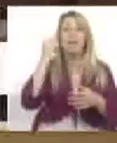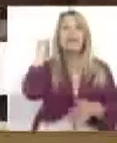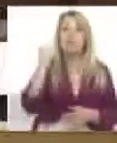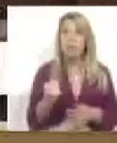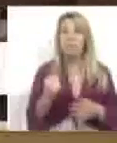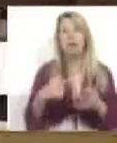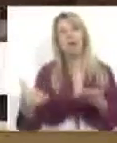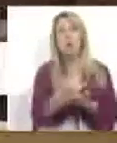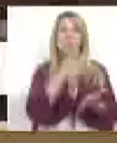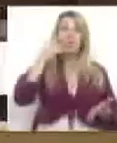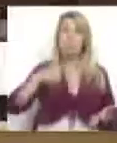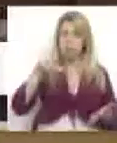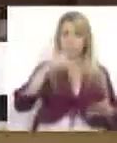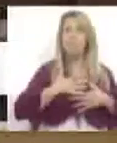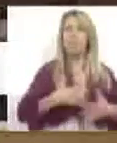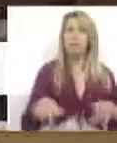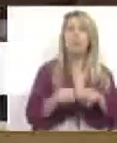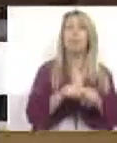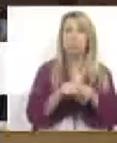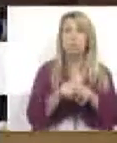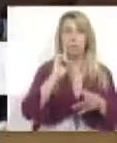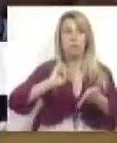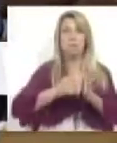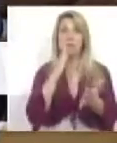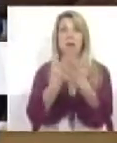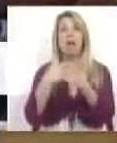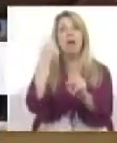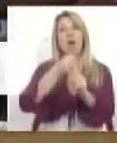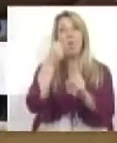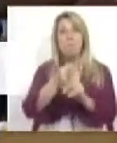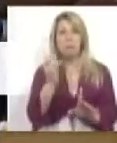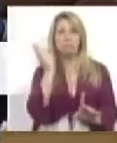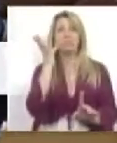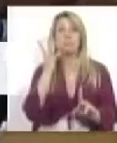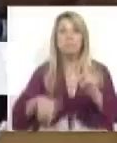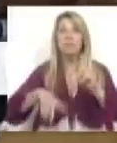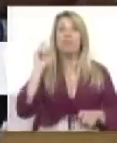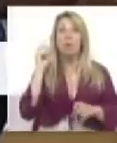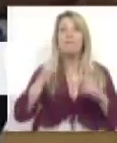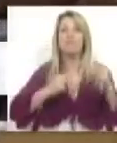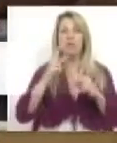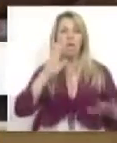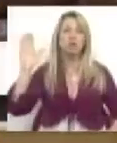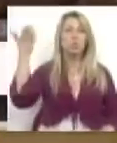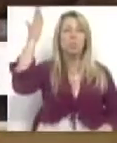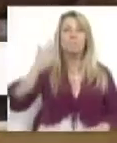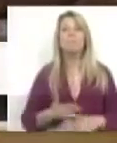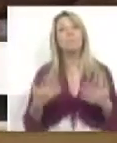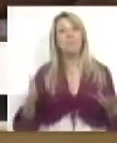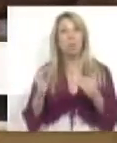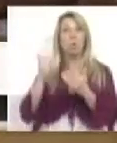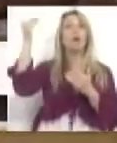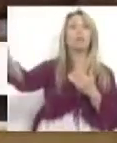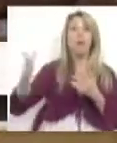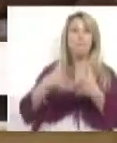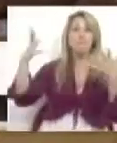da vontade política necessária para tornar o combate à fraude e à evasão fiscal uma prioridade. Do lado de lá estão os maiores bancos